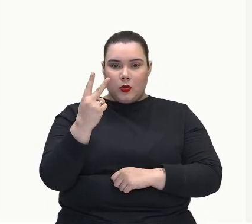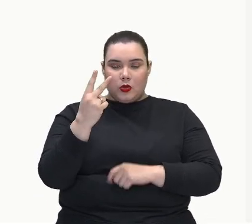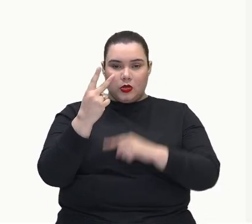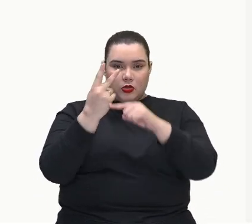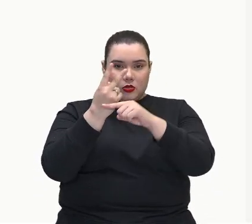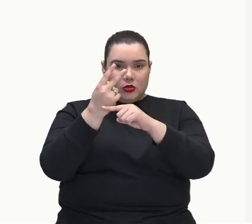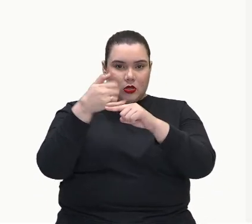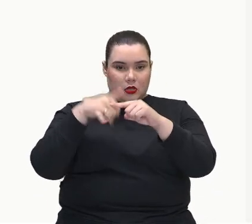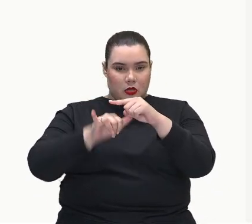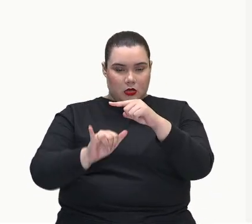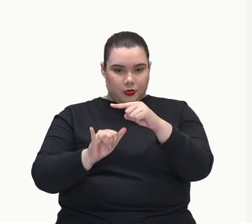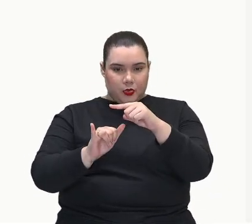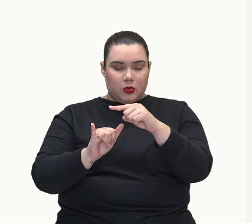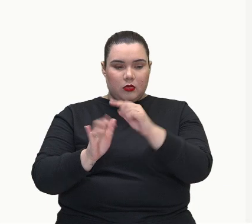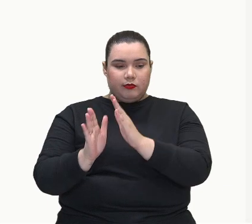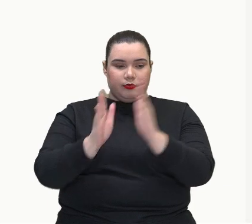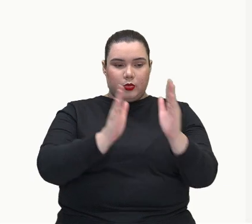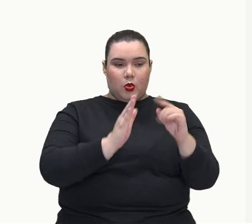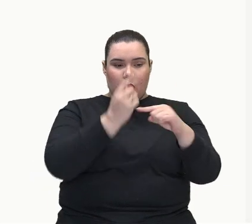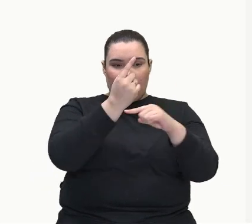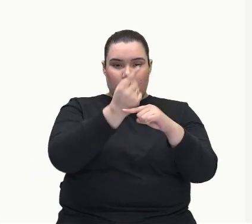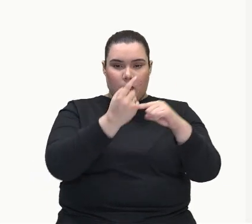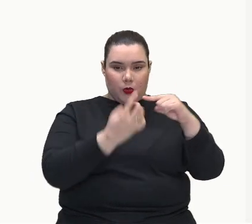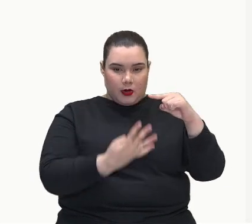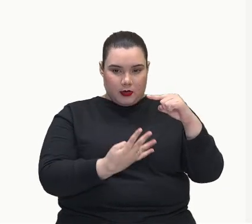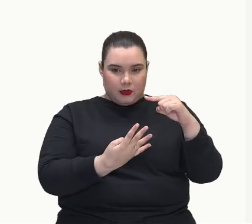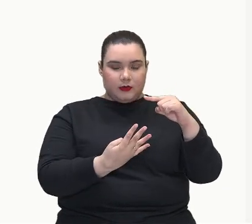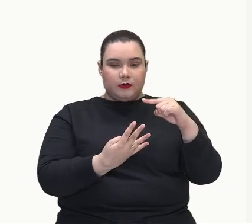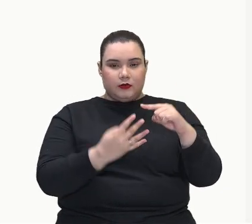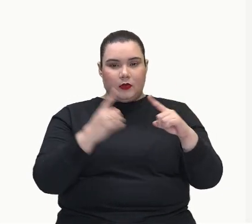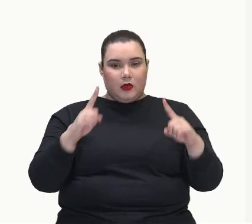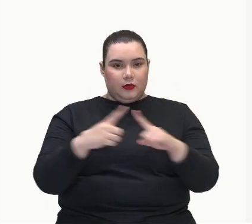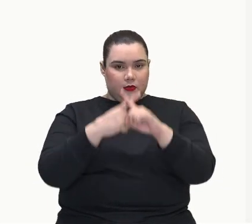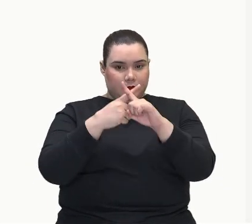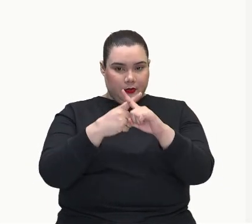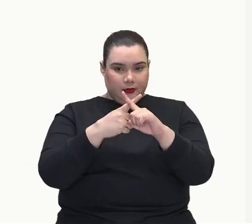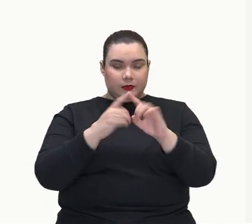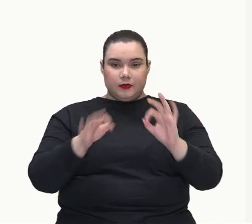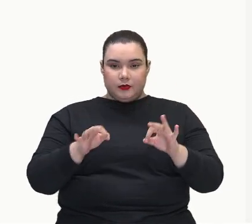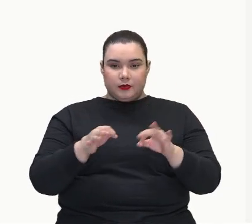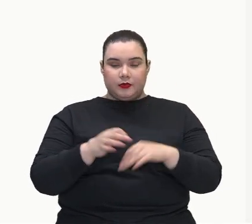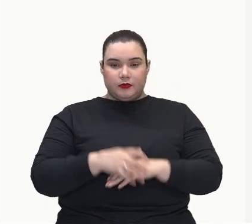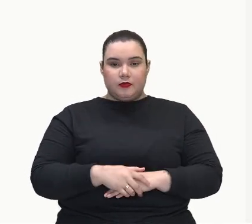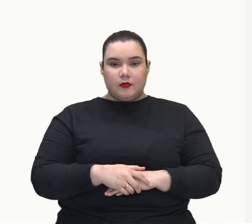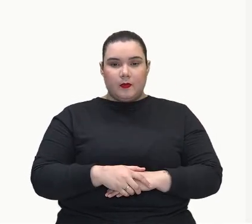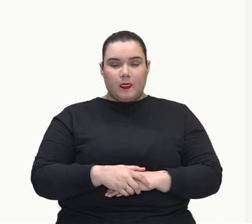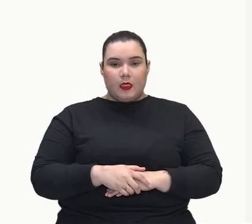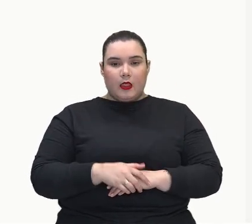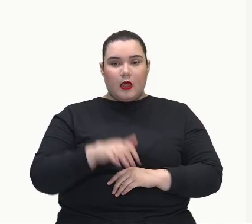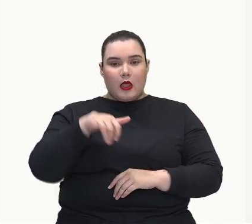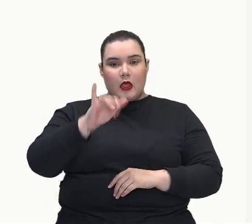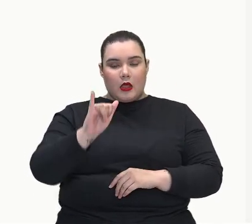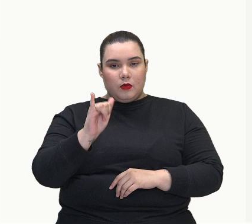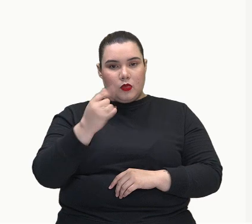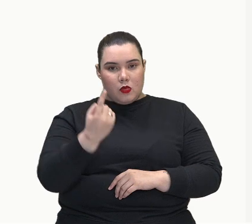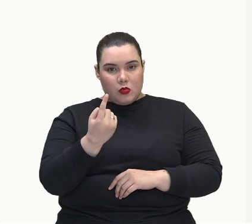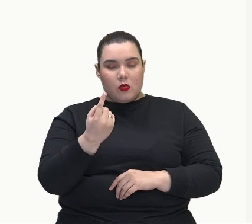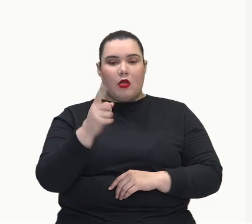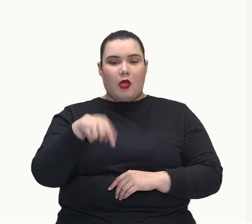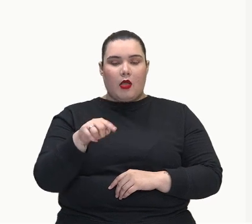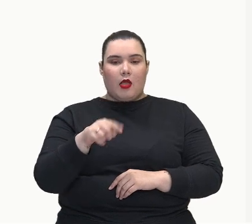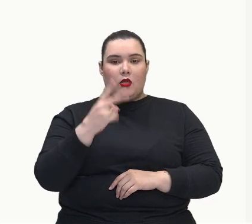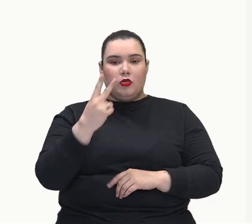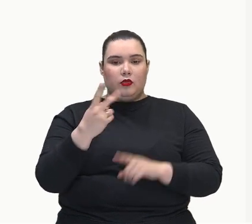y é igual a 1 sobre 4. Então, a gente multiplica aqui. Y por 1 igual a 2